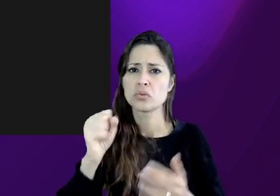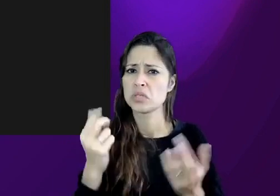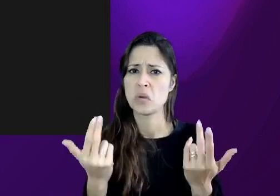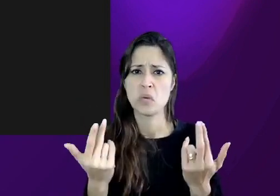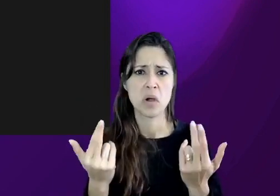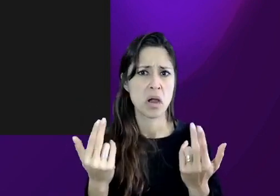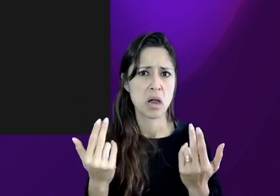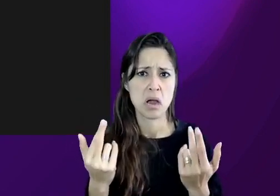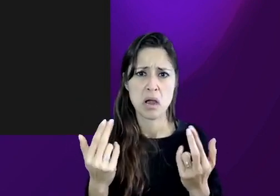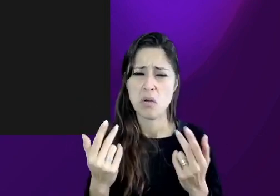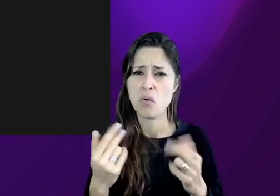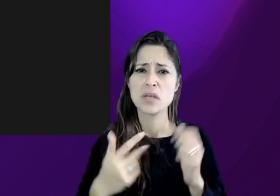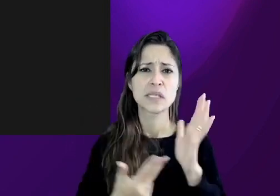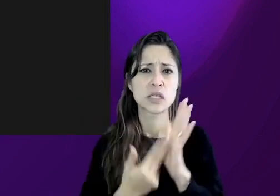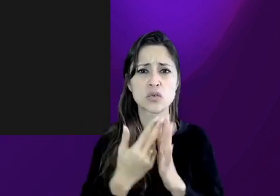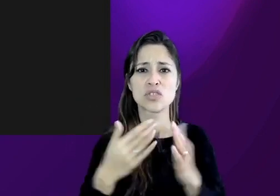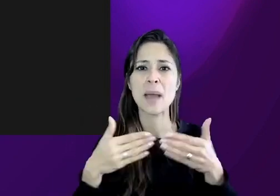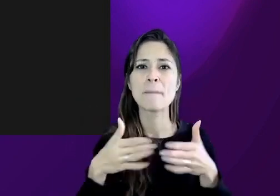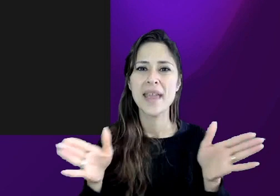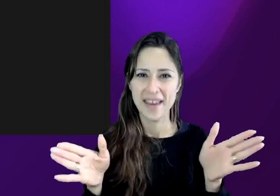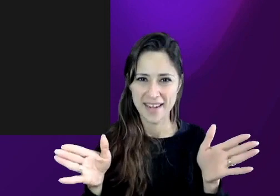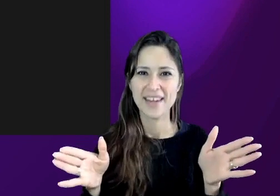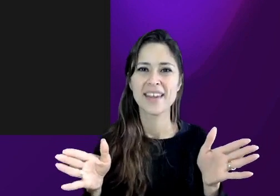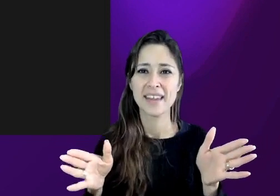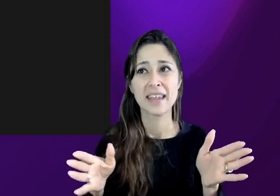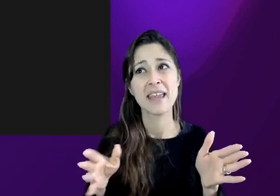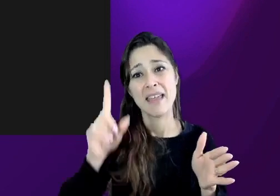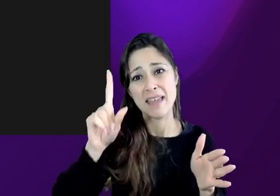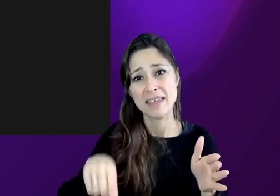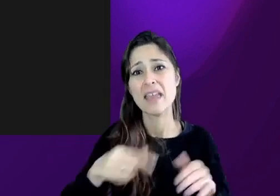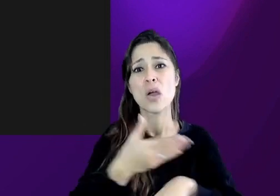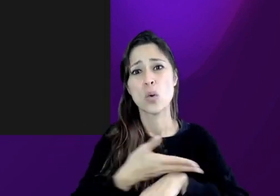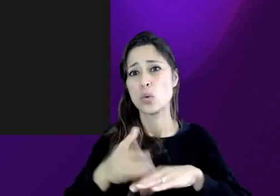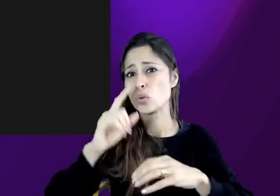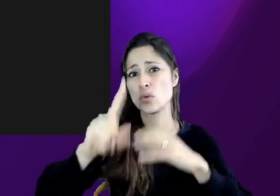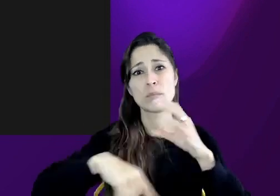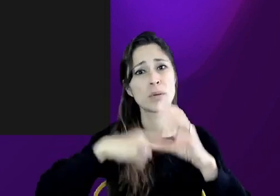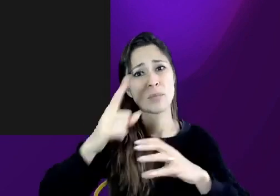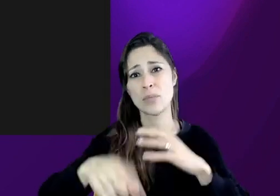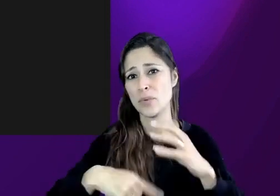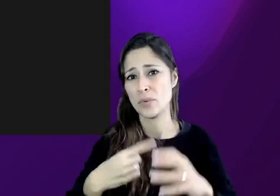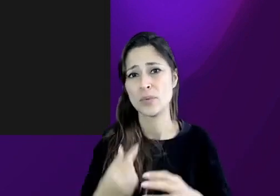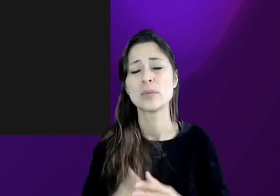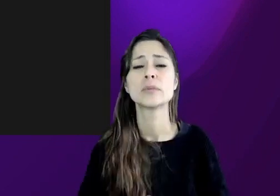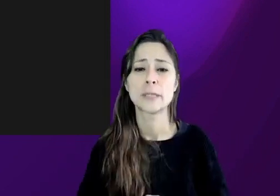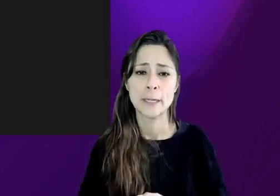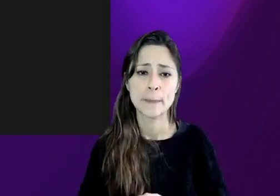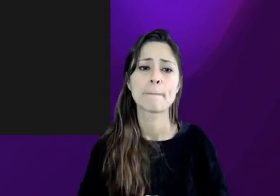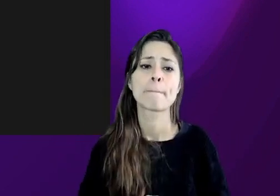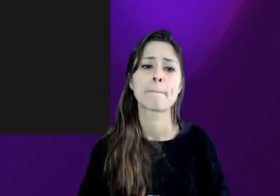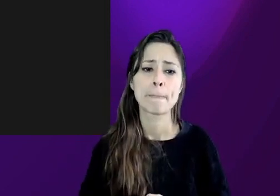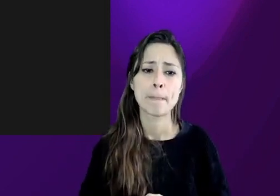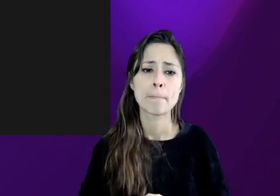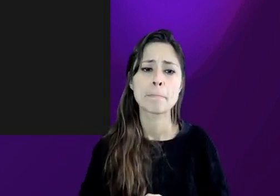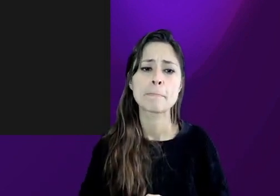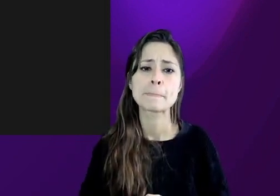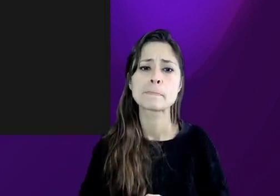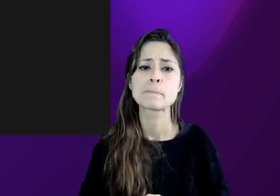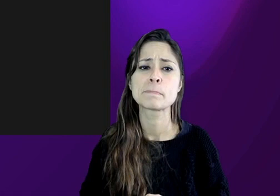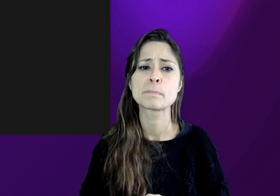cirurgia aberta, que a gente pode considerar ainda hoje o padrão ouro no mundo, e a maior parte dos casos são feitos realmente pela via